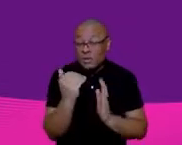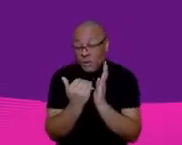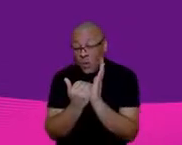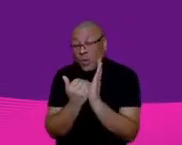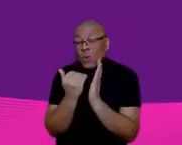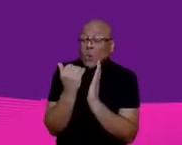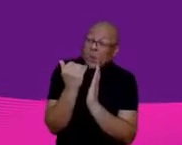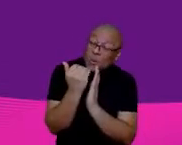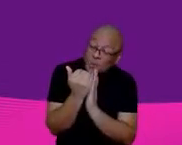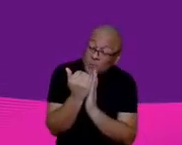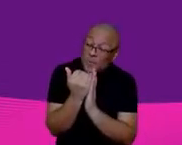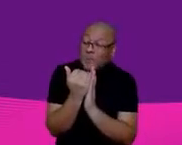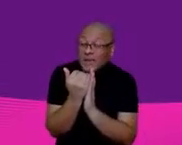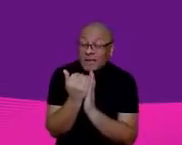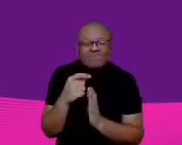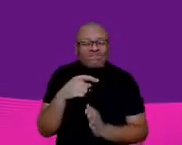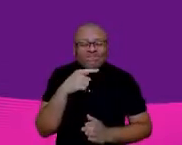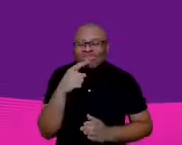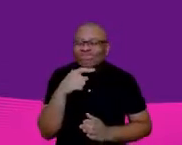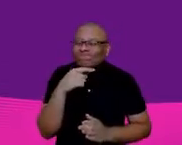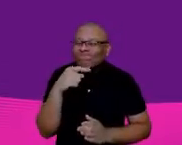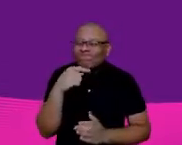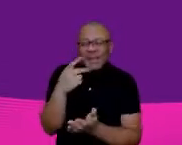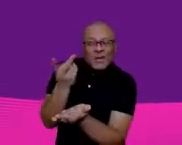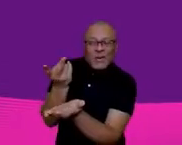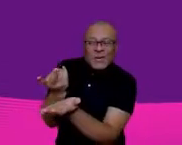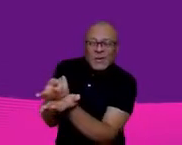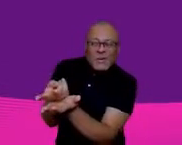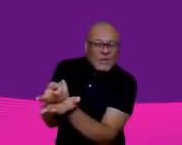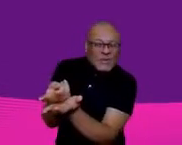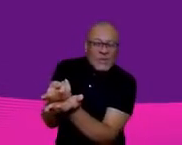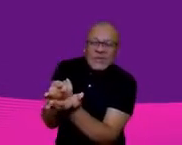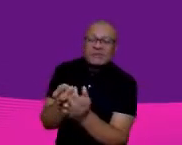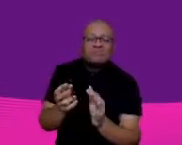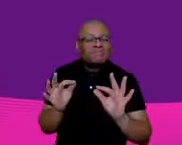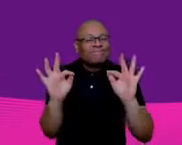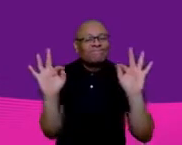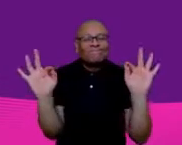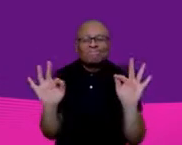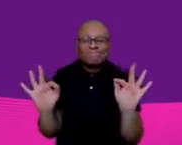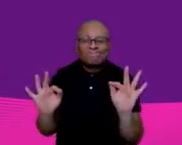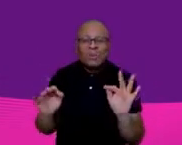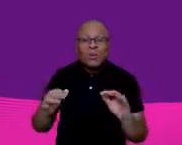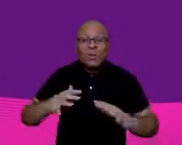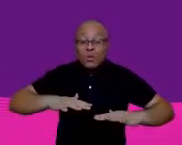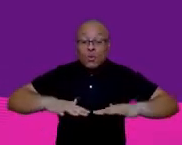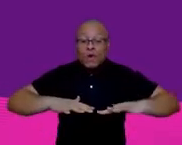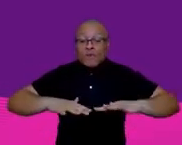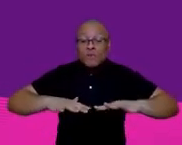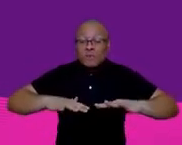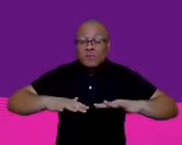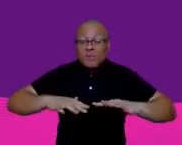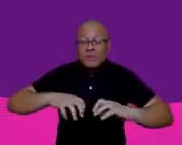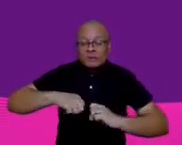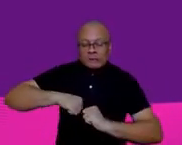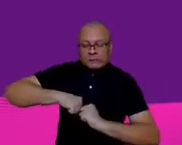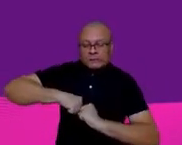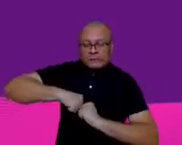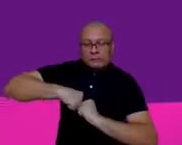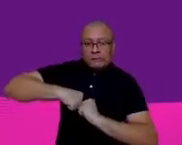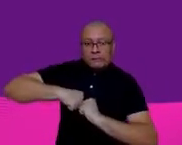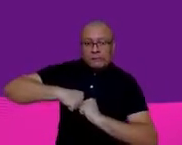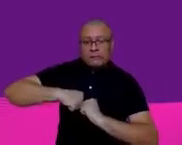de insatisfação com os pacientes, que não estavam felizes com a movimentação, tinham muita rigidez, depois